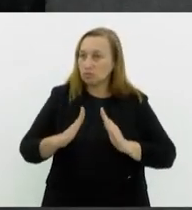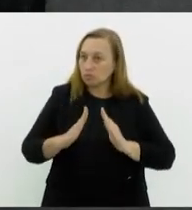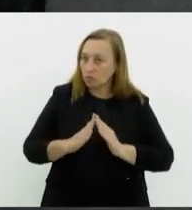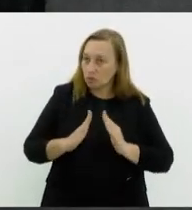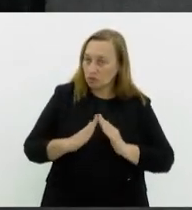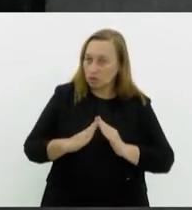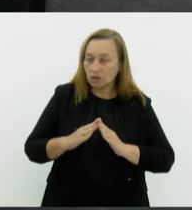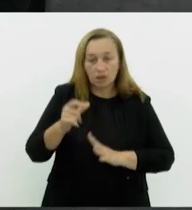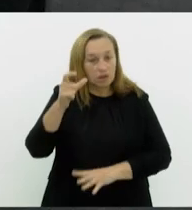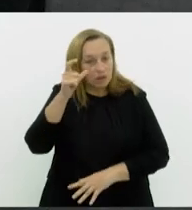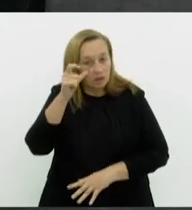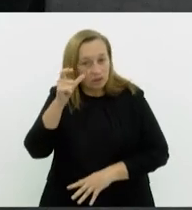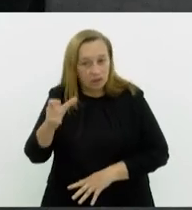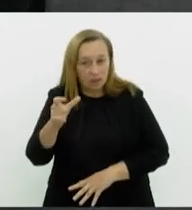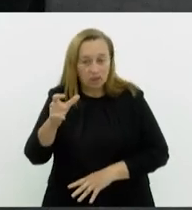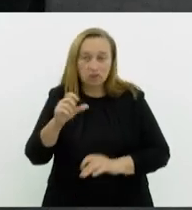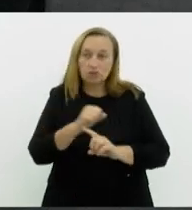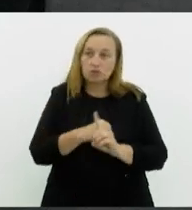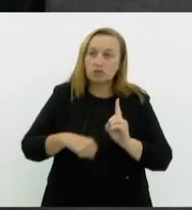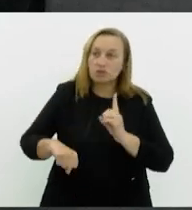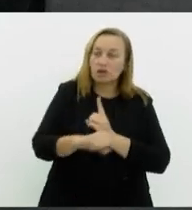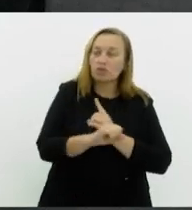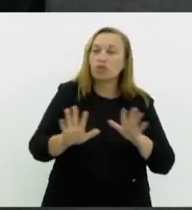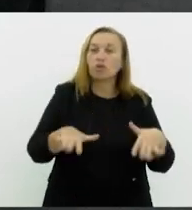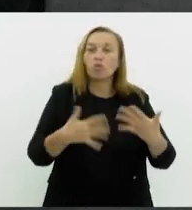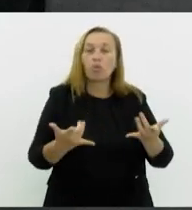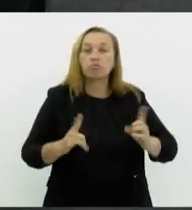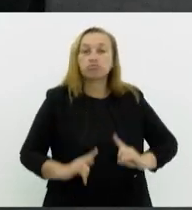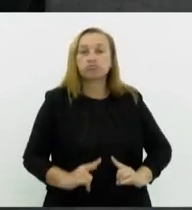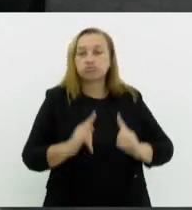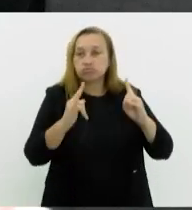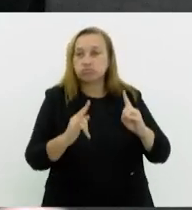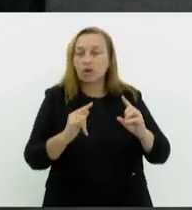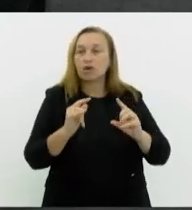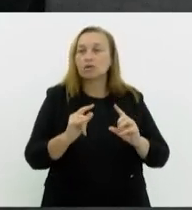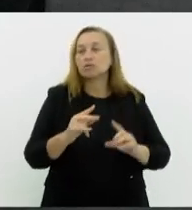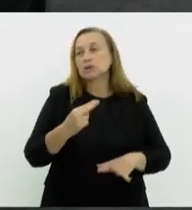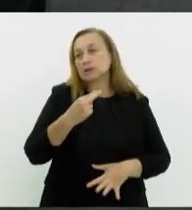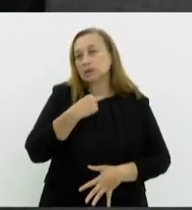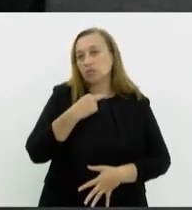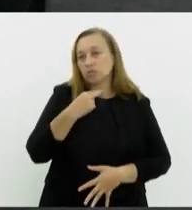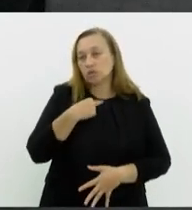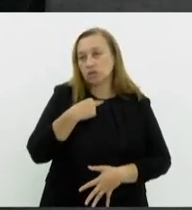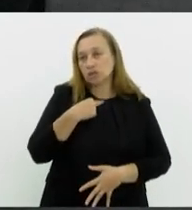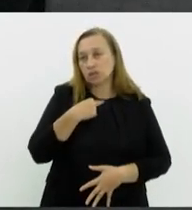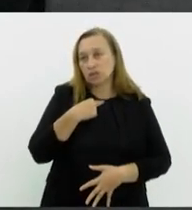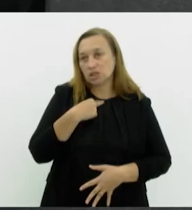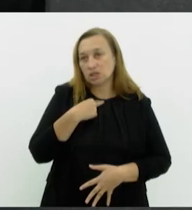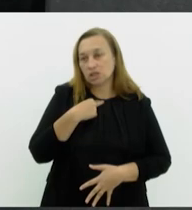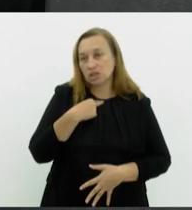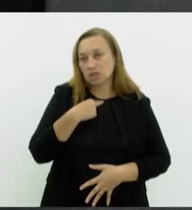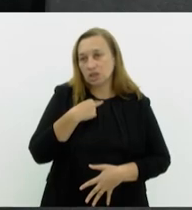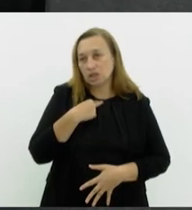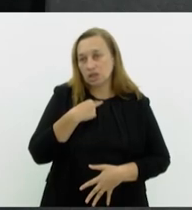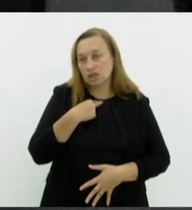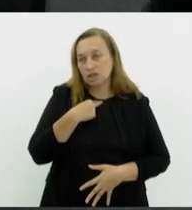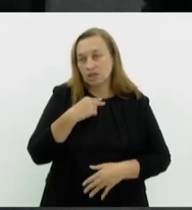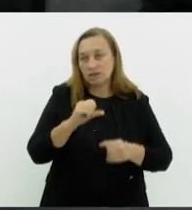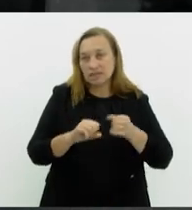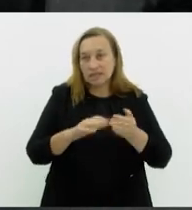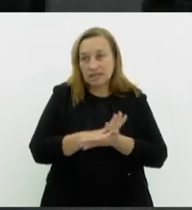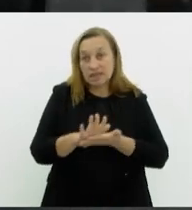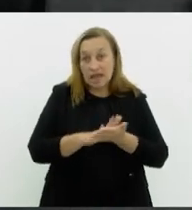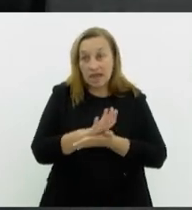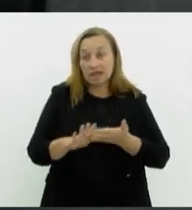de interesse social e que imóveis não podiam ir para um lado nem para o outro, porque